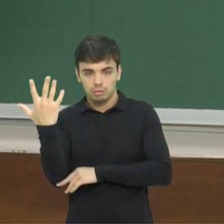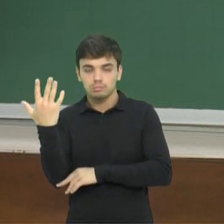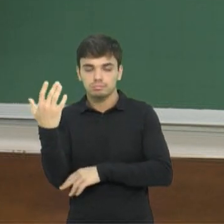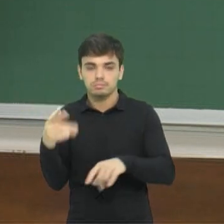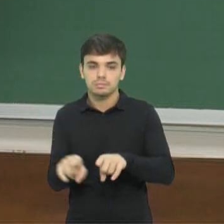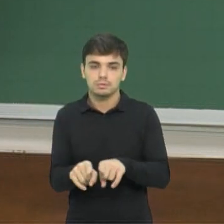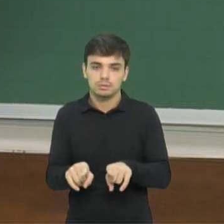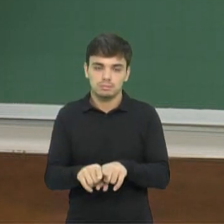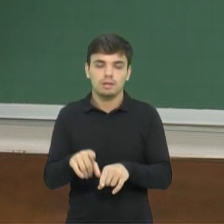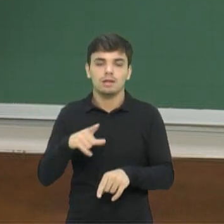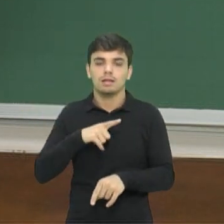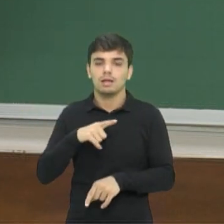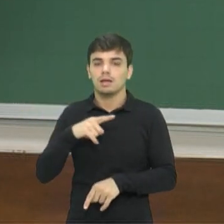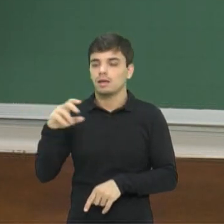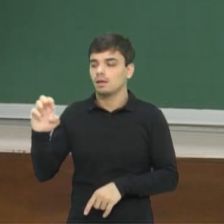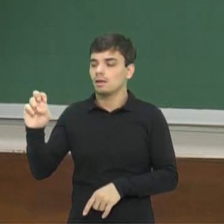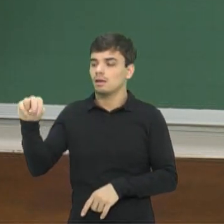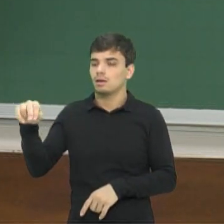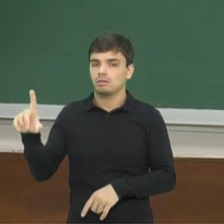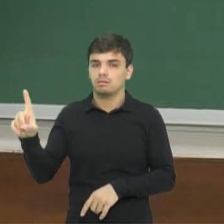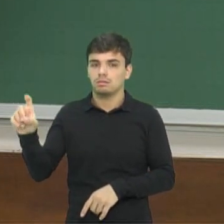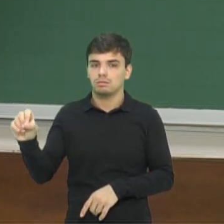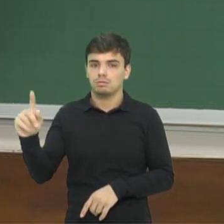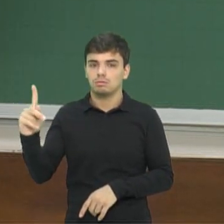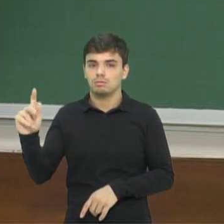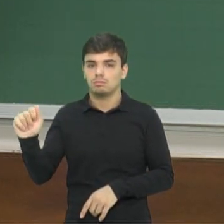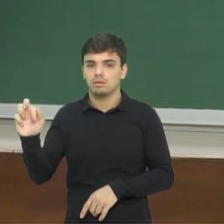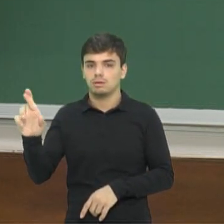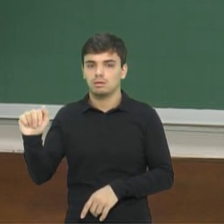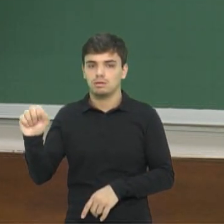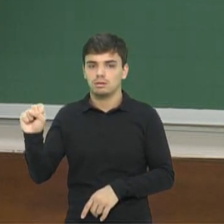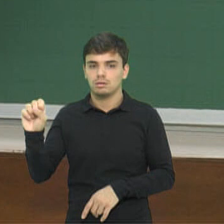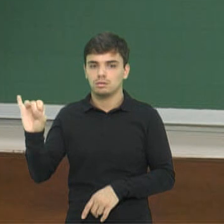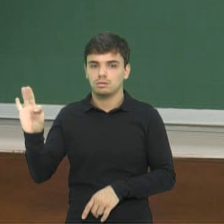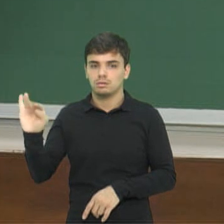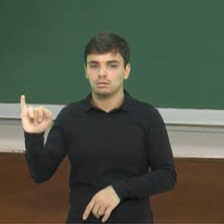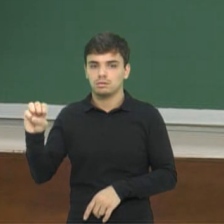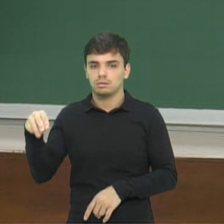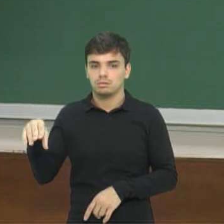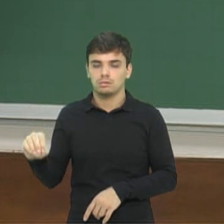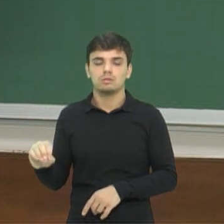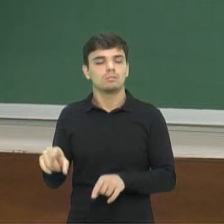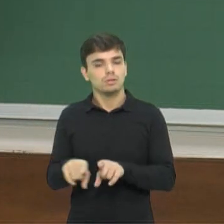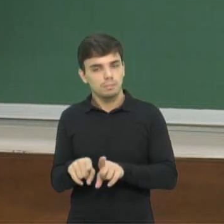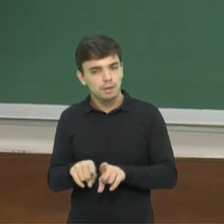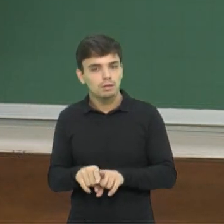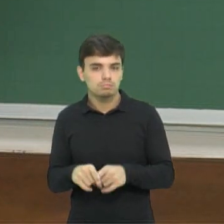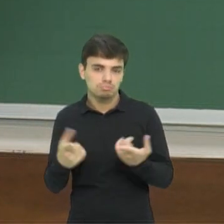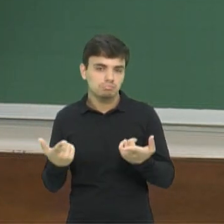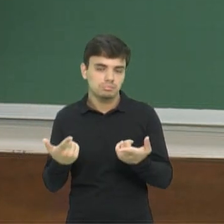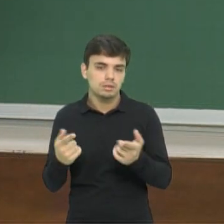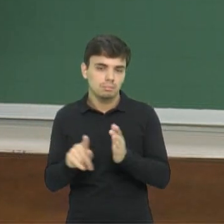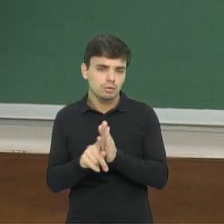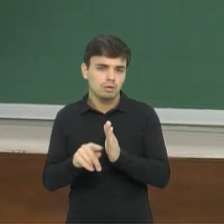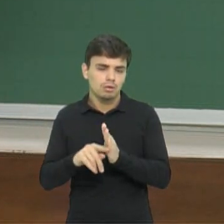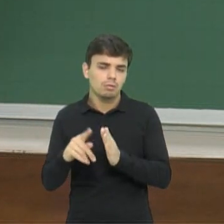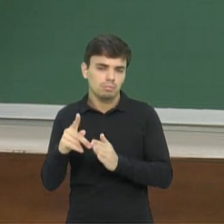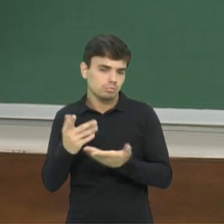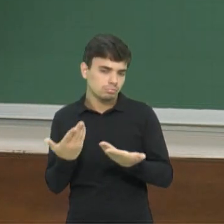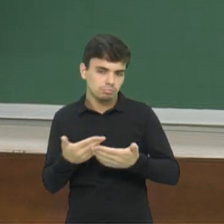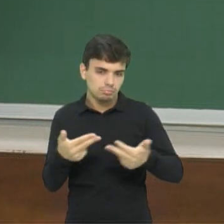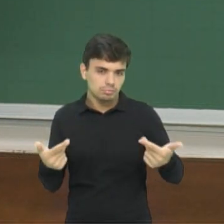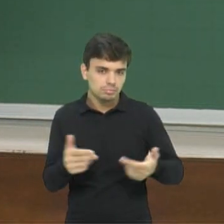o endoparasitismo, quando o parasita está dentro do corpo do organismo, ou o ectoparasitismo, por exemplo, o piolho fica para fora do corpo e é um